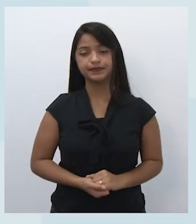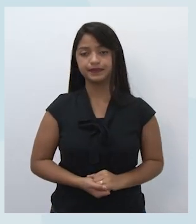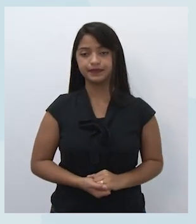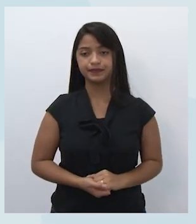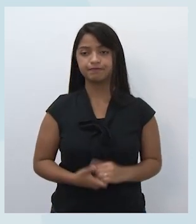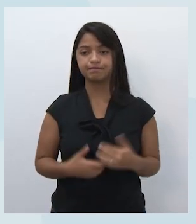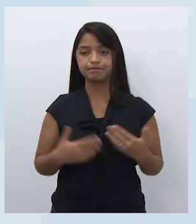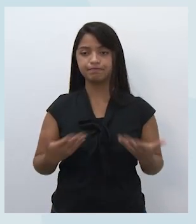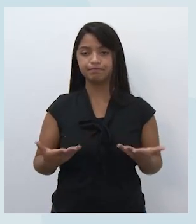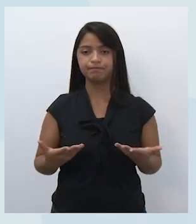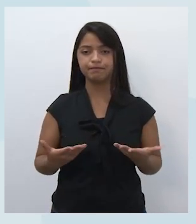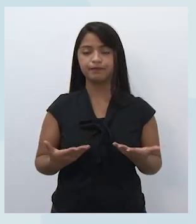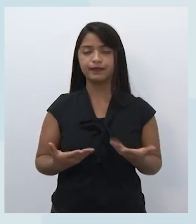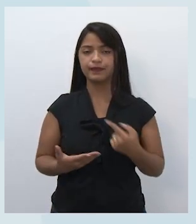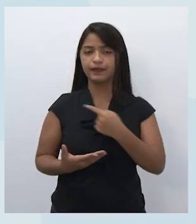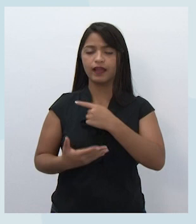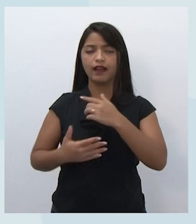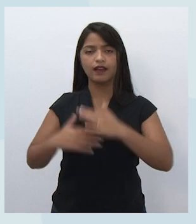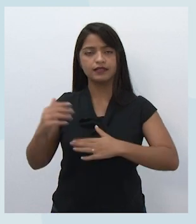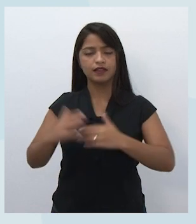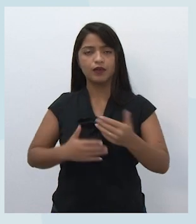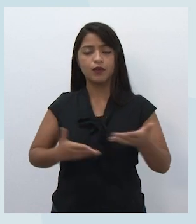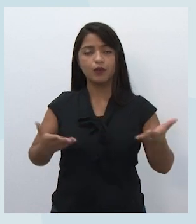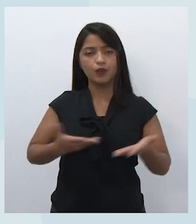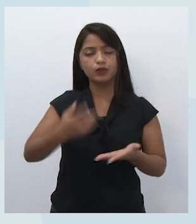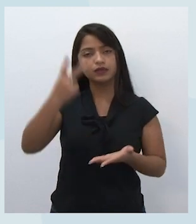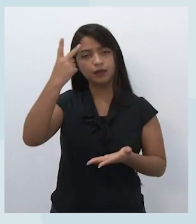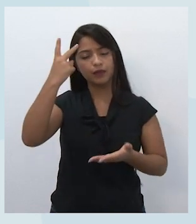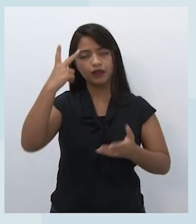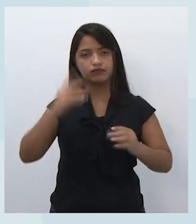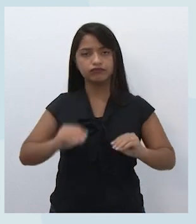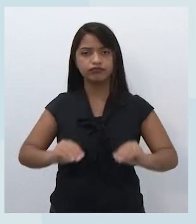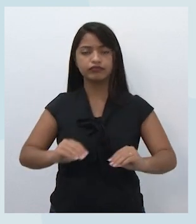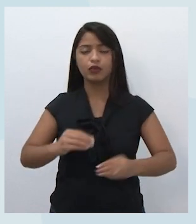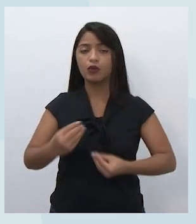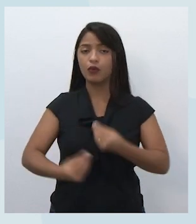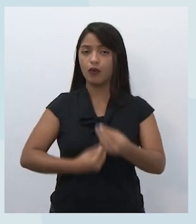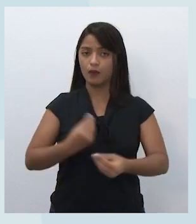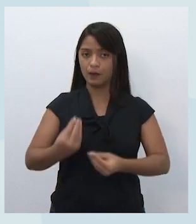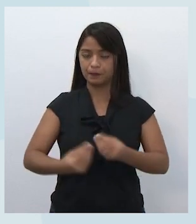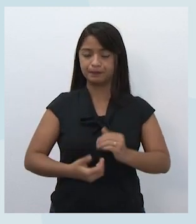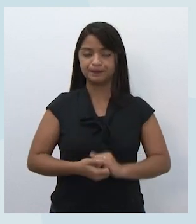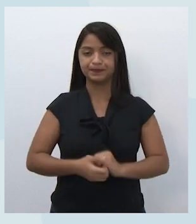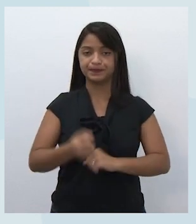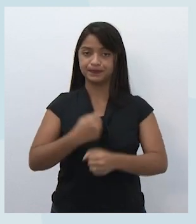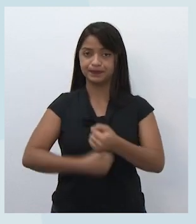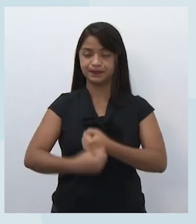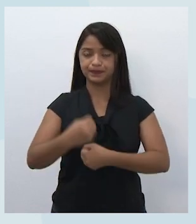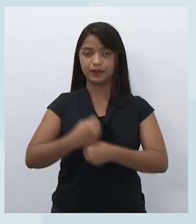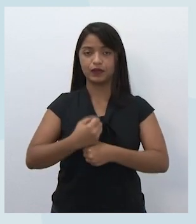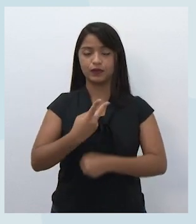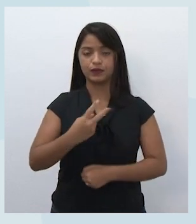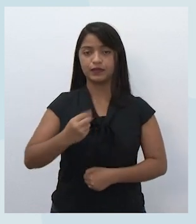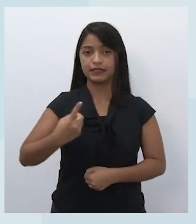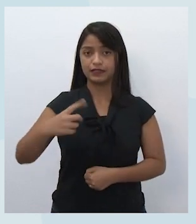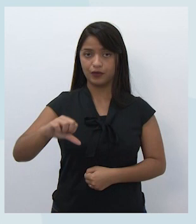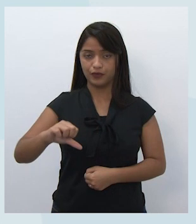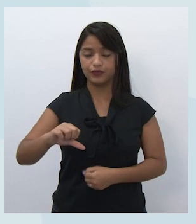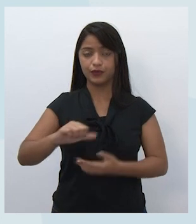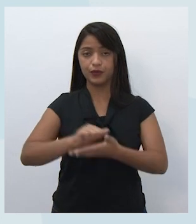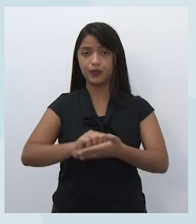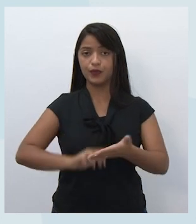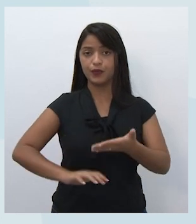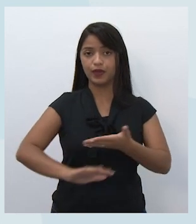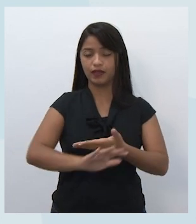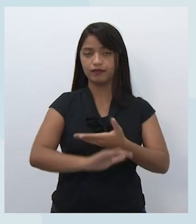Então, como estamos concretizando essas ações, né, no estado de São Paulo? Em 2019, o currículo da etapa da